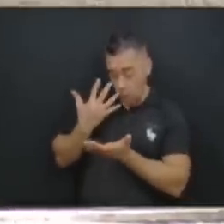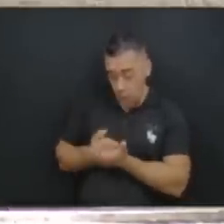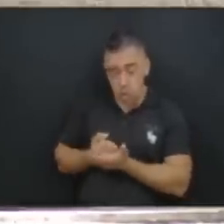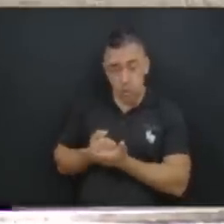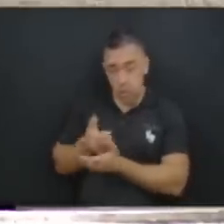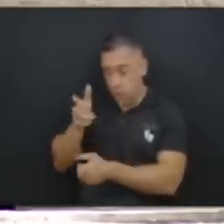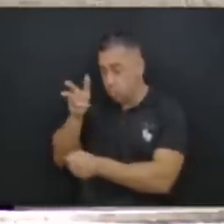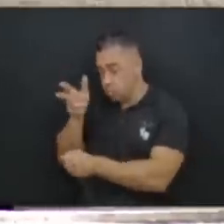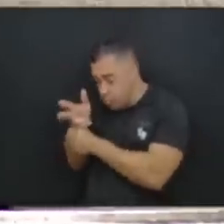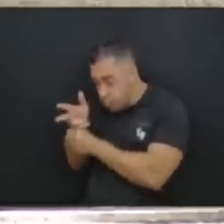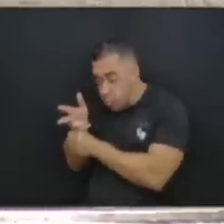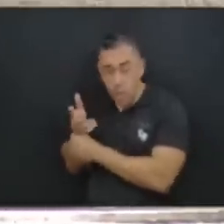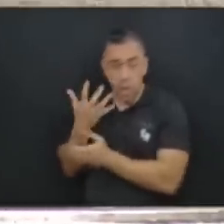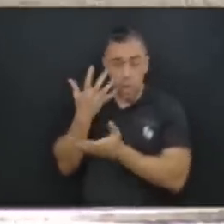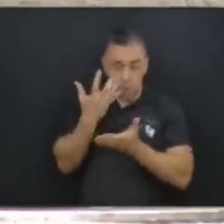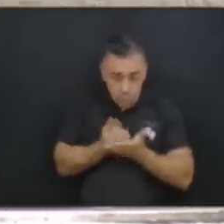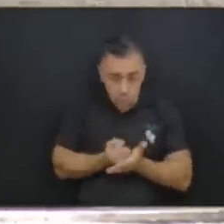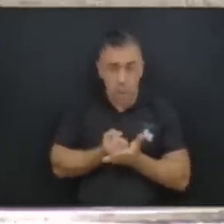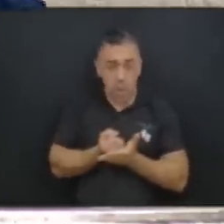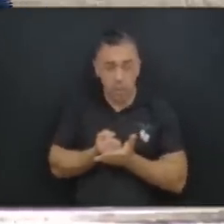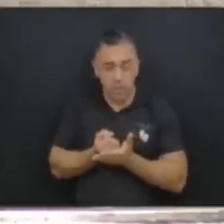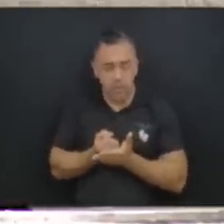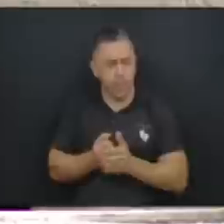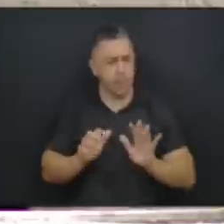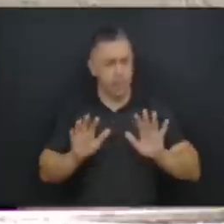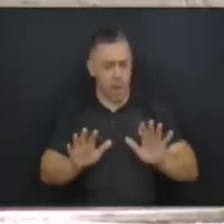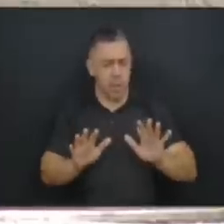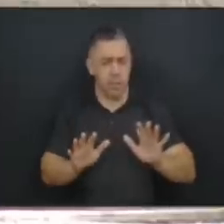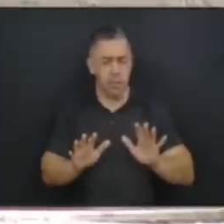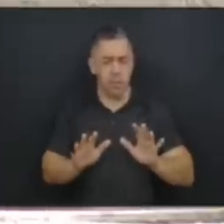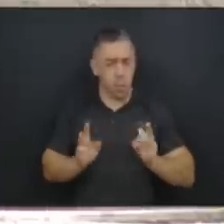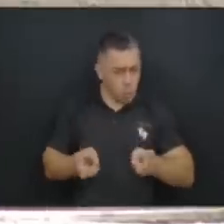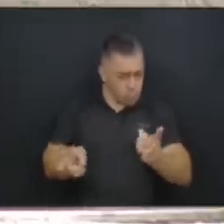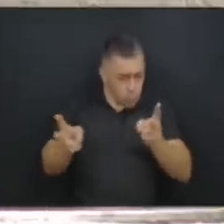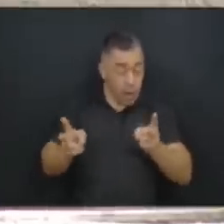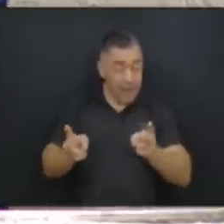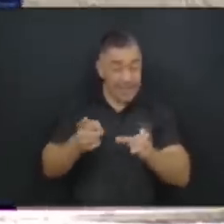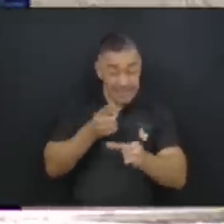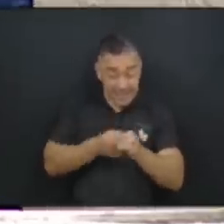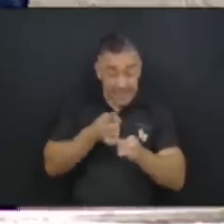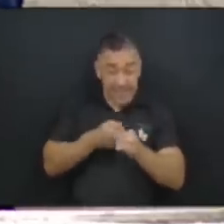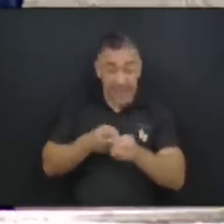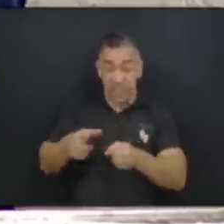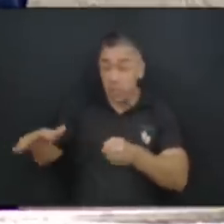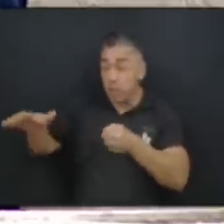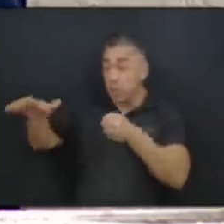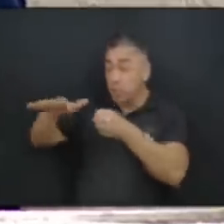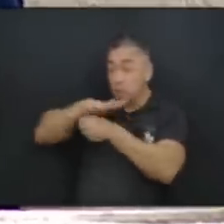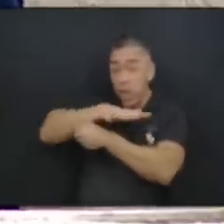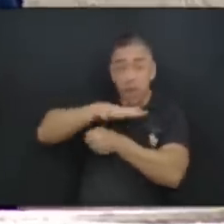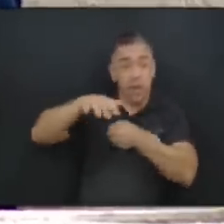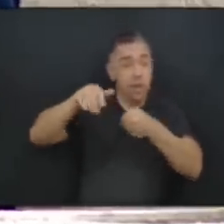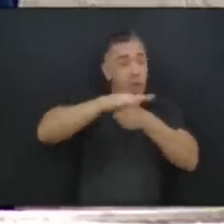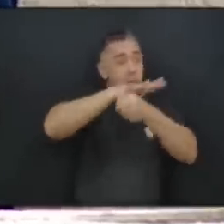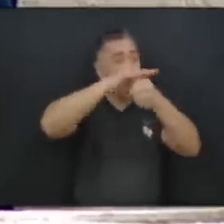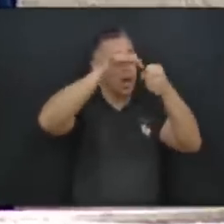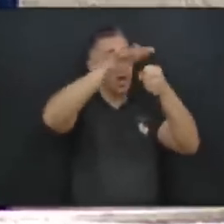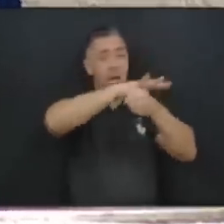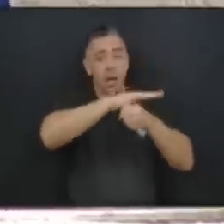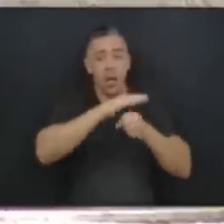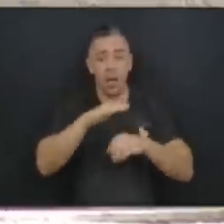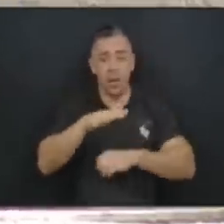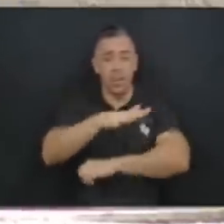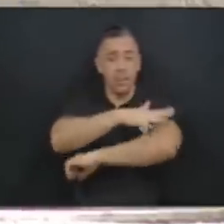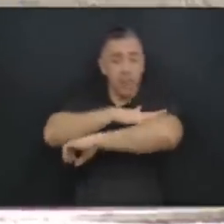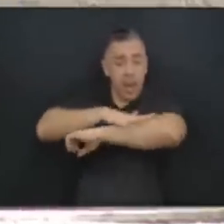bom mas continuando a nossa cidade está lotada e as esperanças estão lotadas